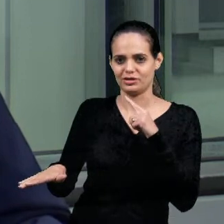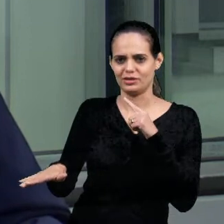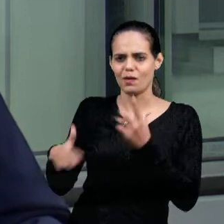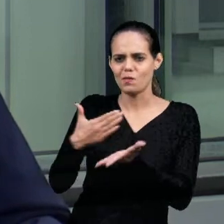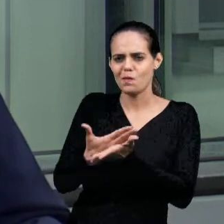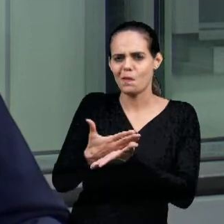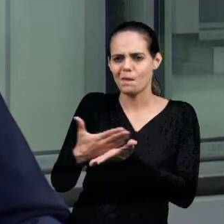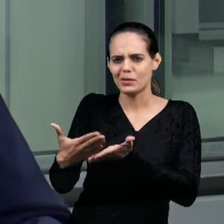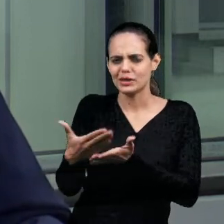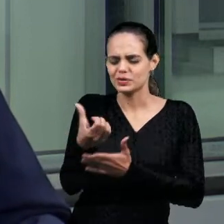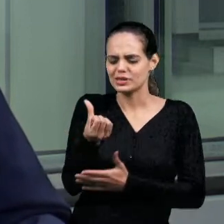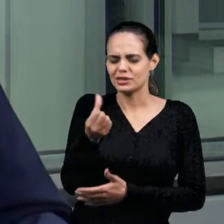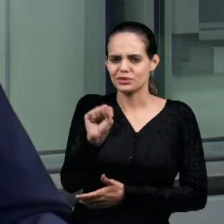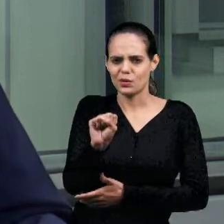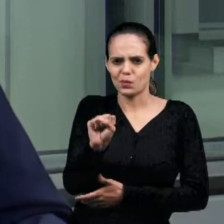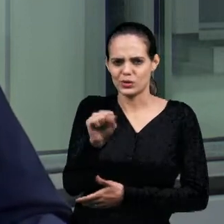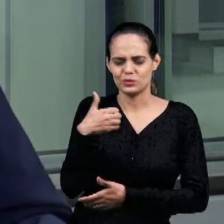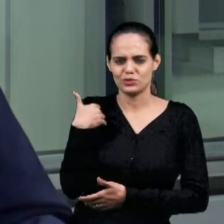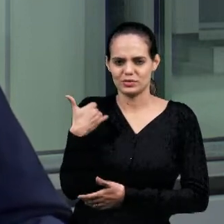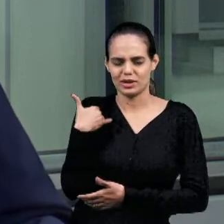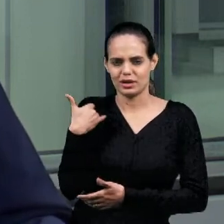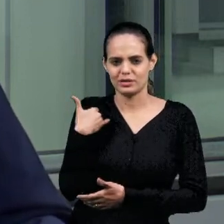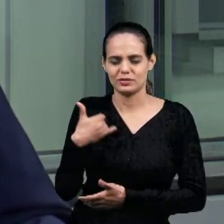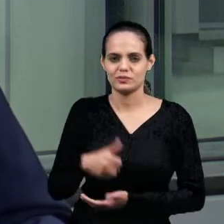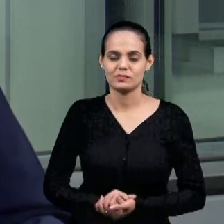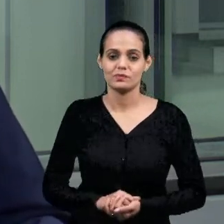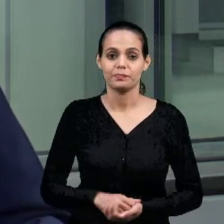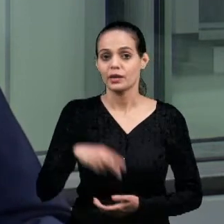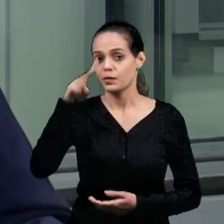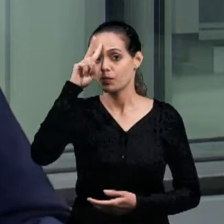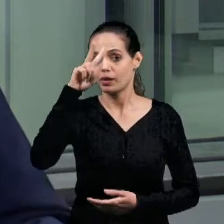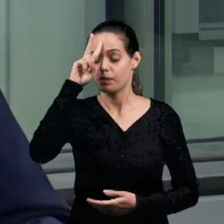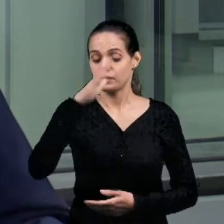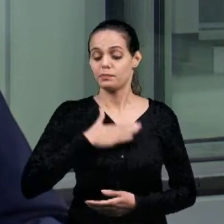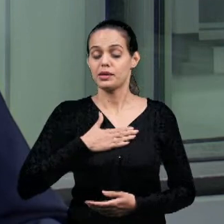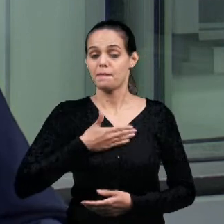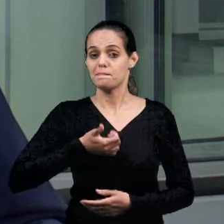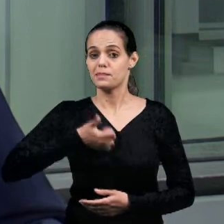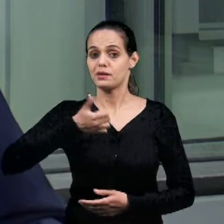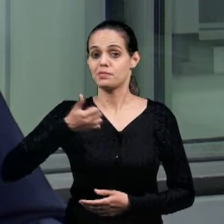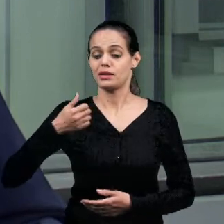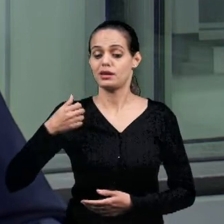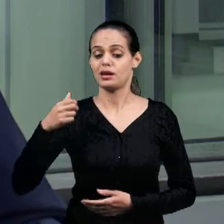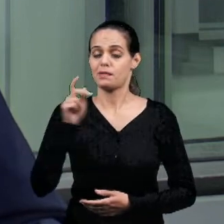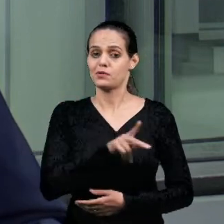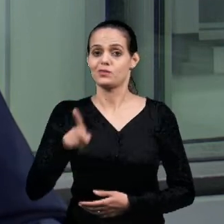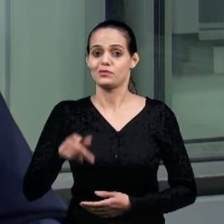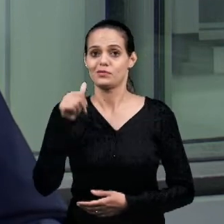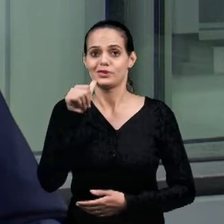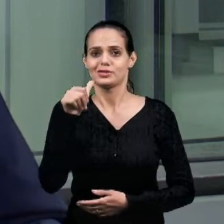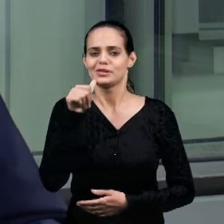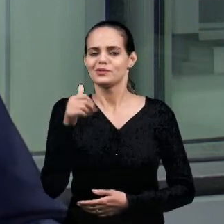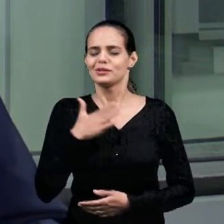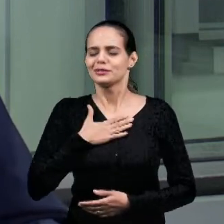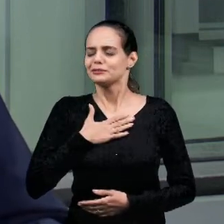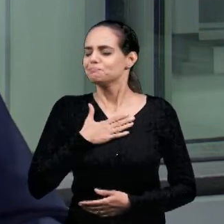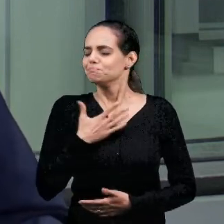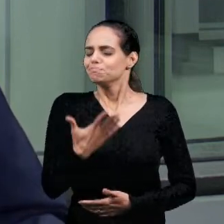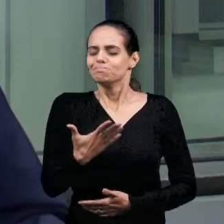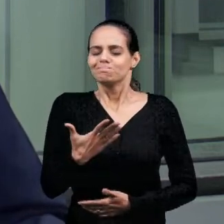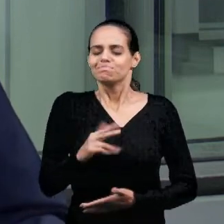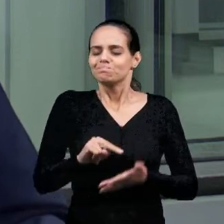iniciozinho, 68, e lembro da minha primeira professora, o que ela significa para mim, o quanto eu aprendi com